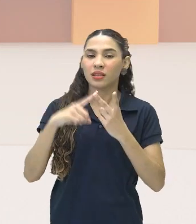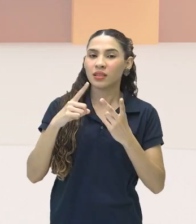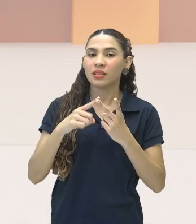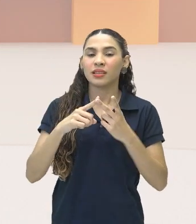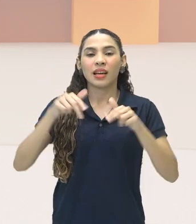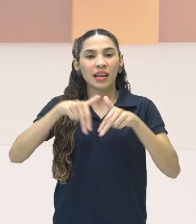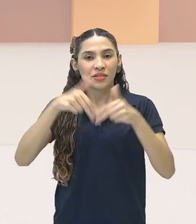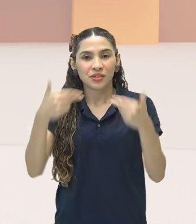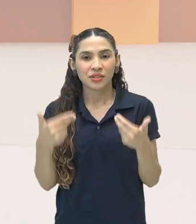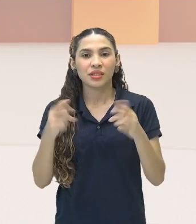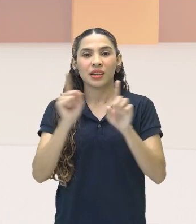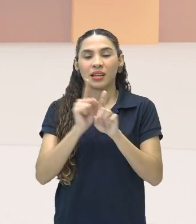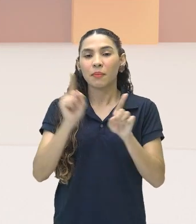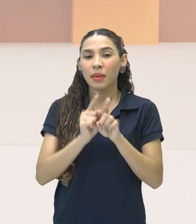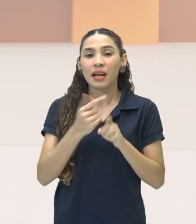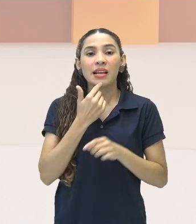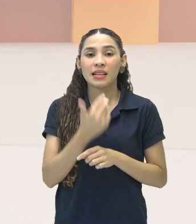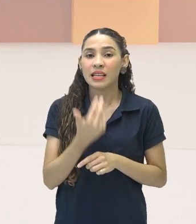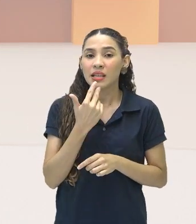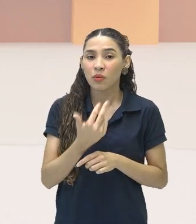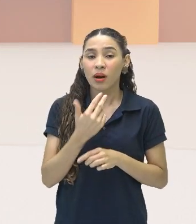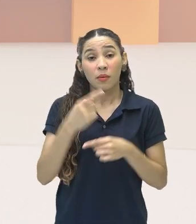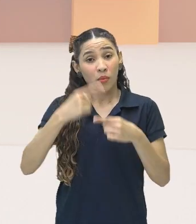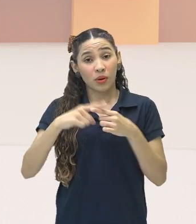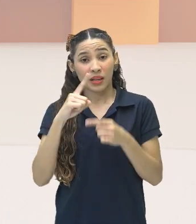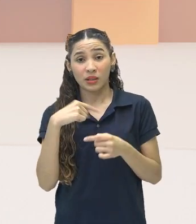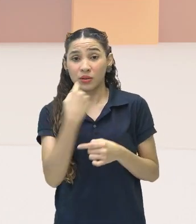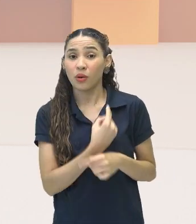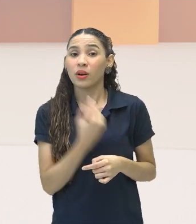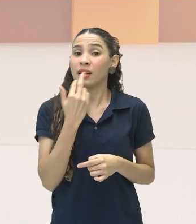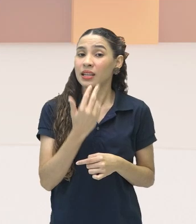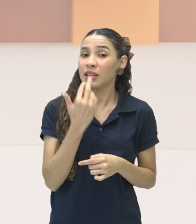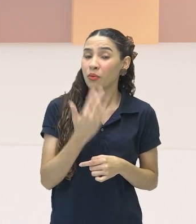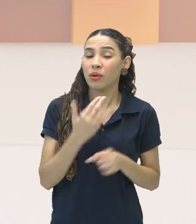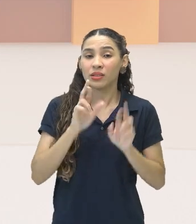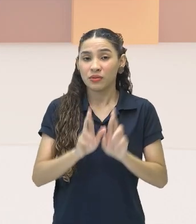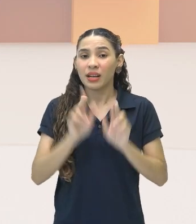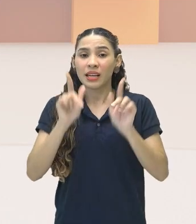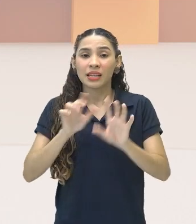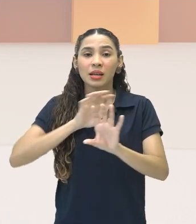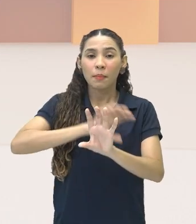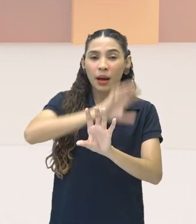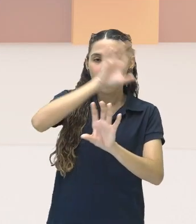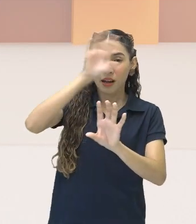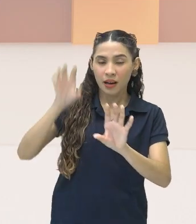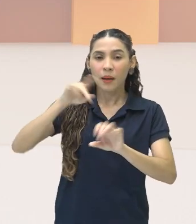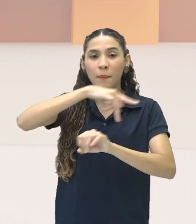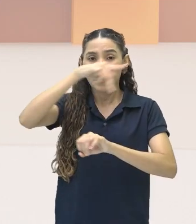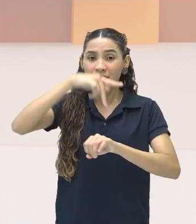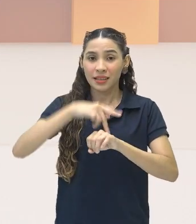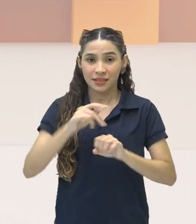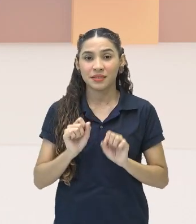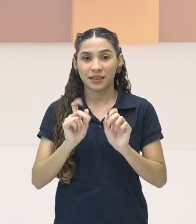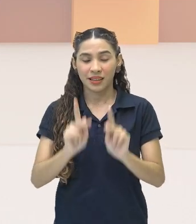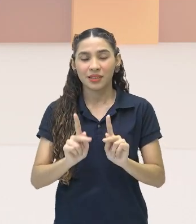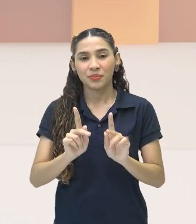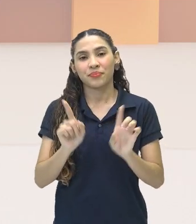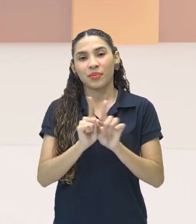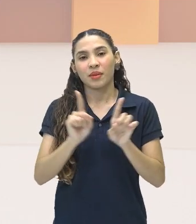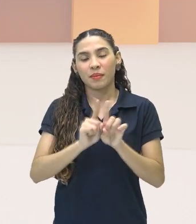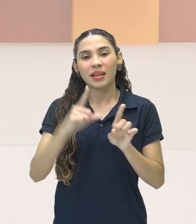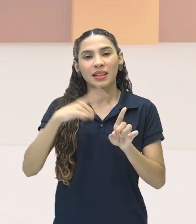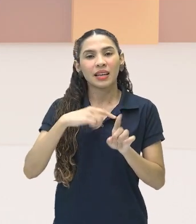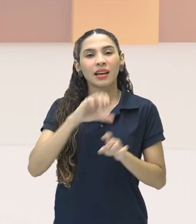sua etnia, a sua língua, porque nós falamos línguas diferentes em cada canto desse país, não é verdade? Nós temos